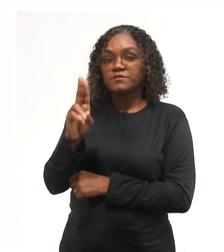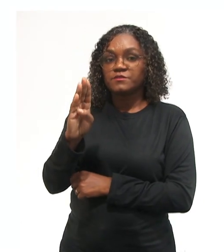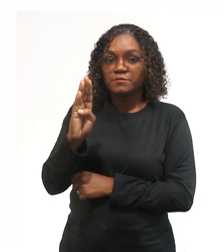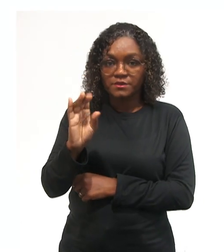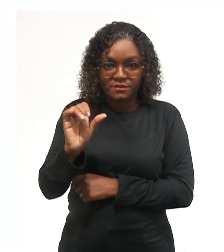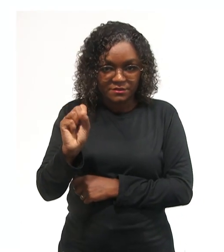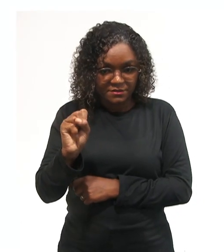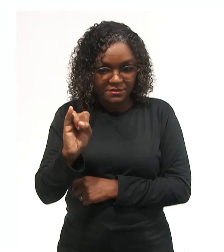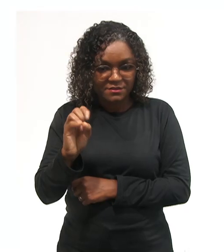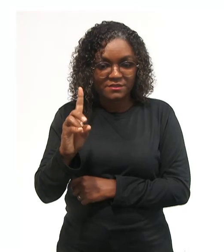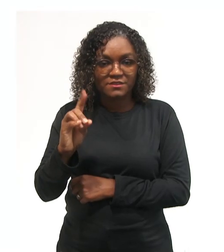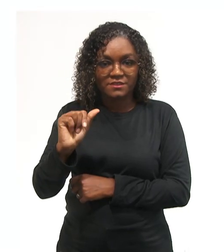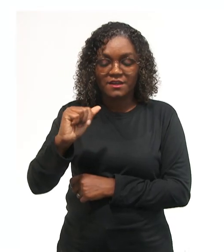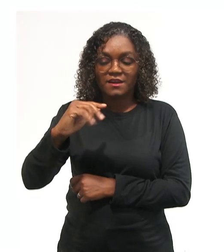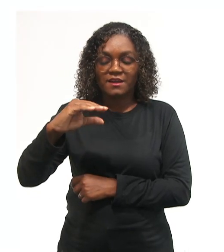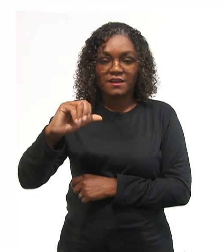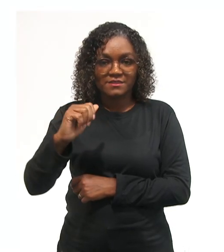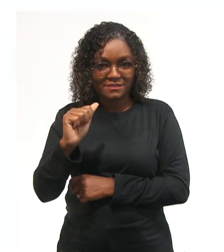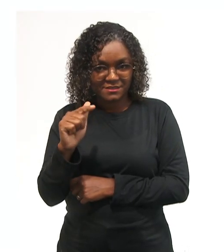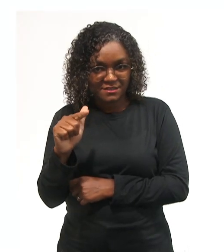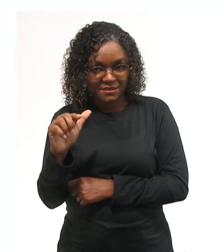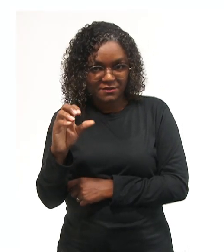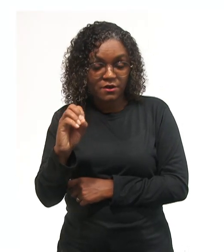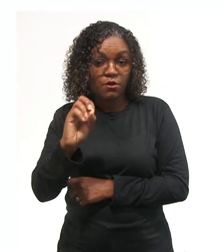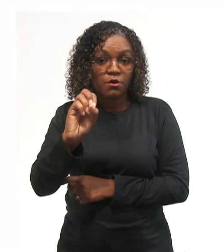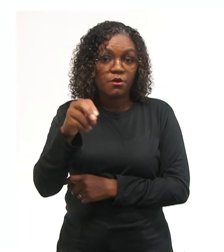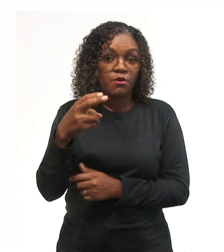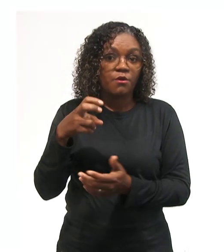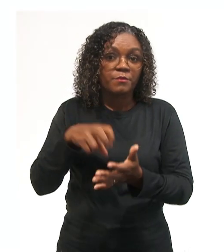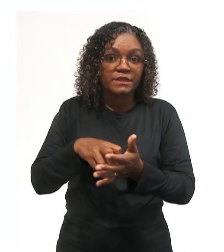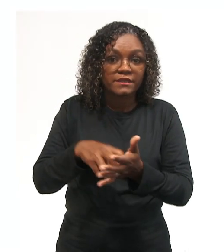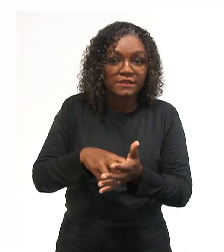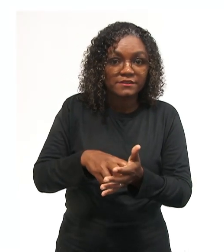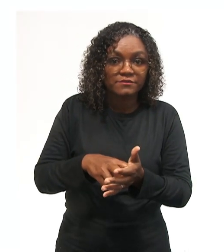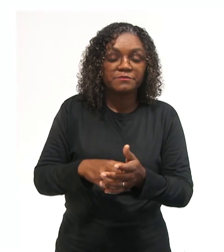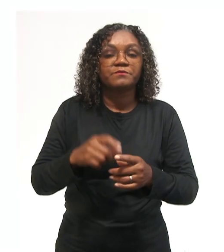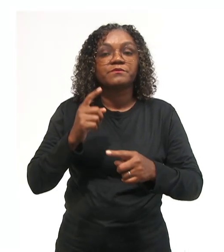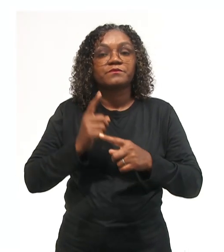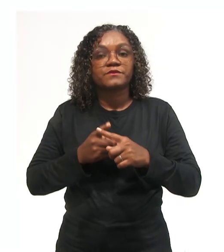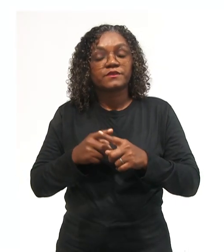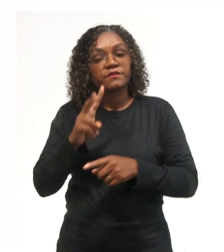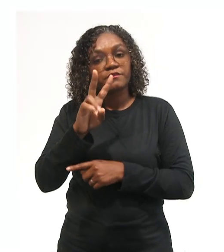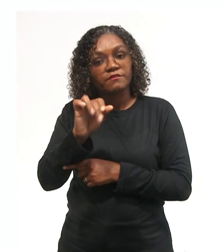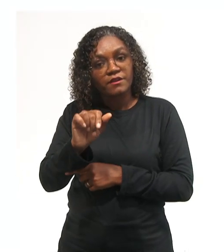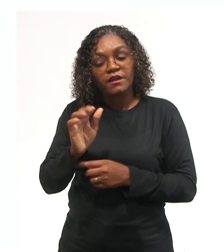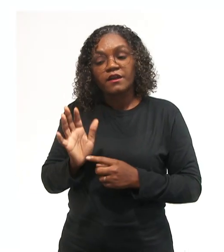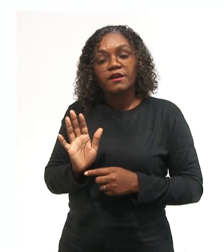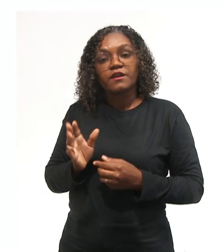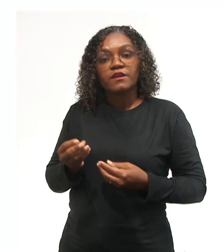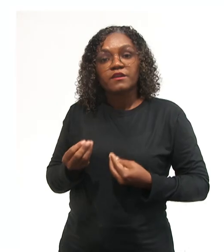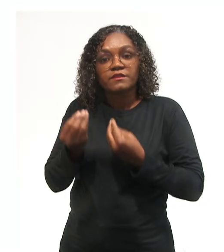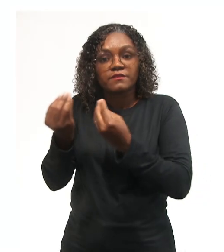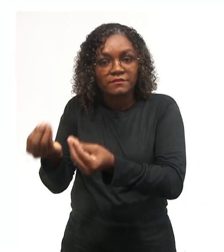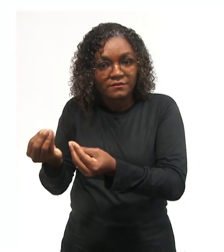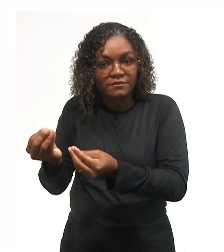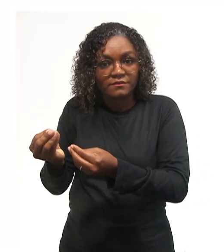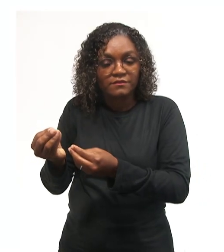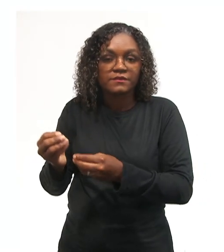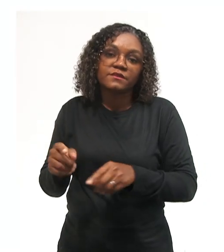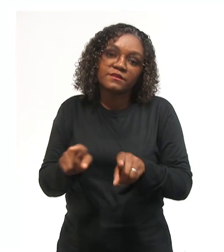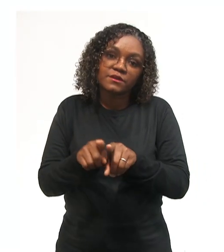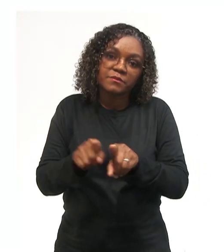pela penalização, oferecendo então créditos ou planejamento. E ele vai também realizar